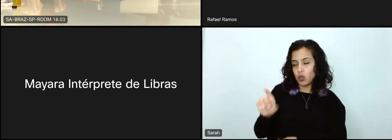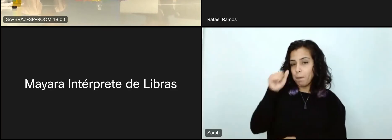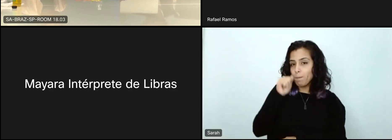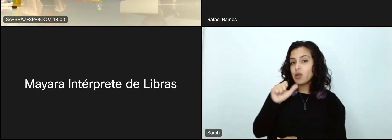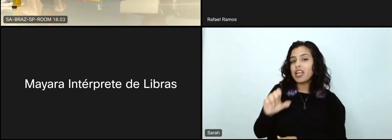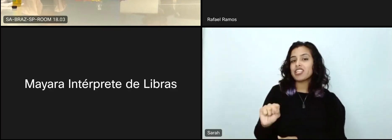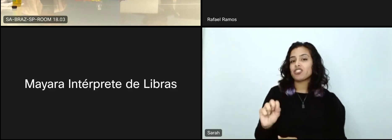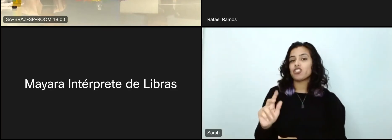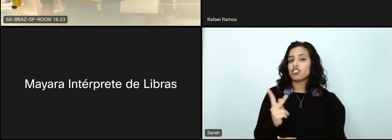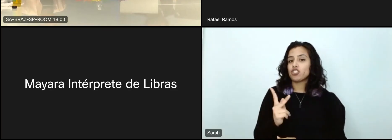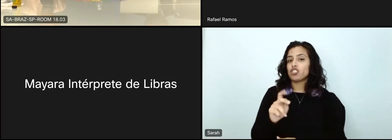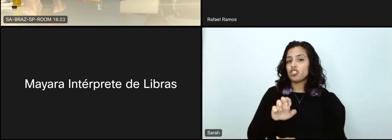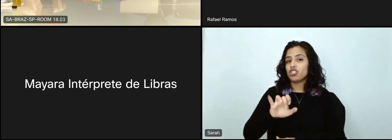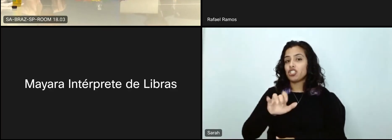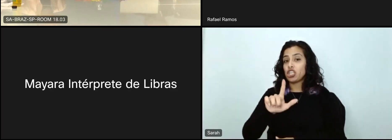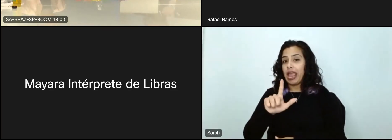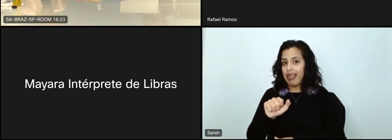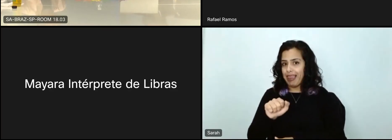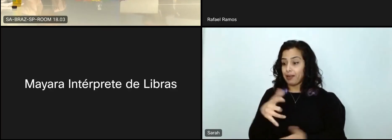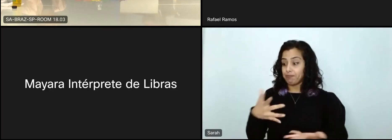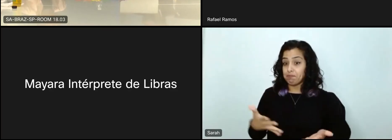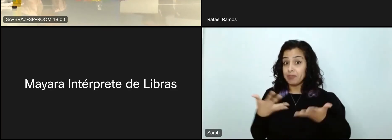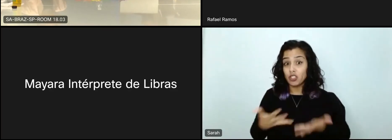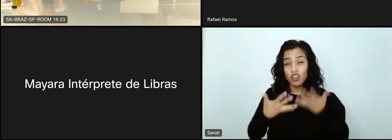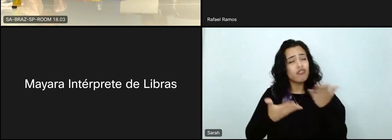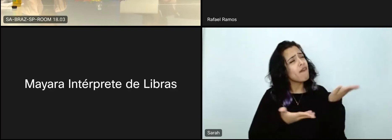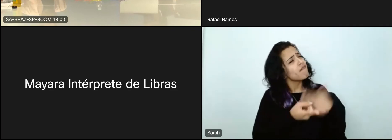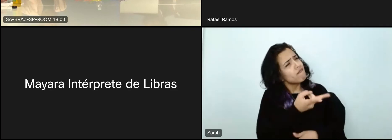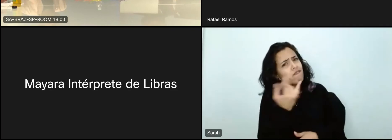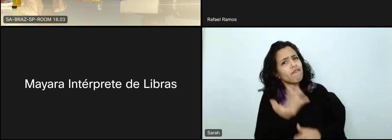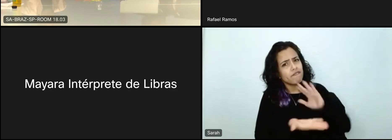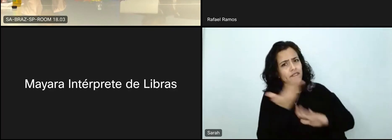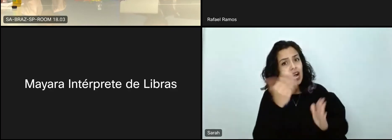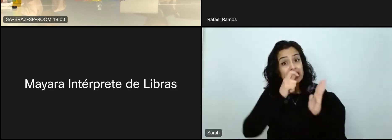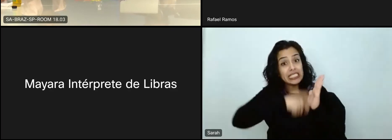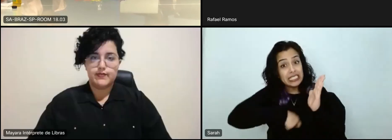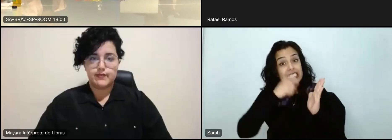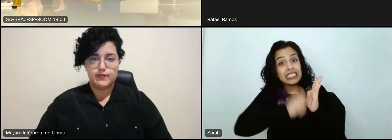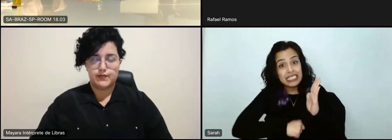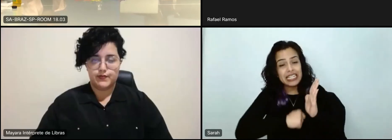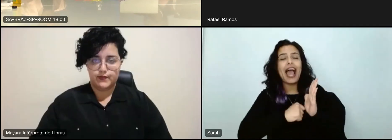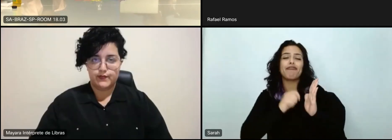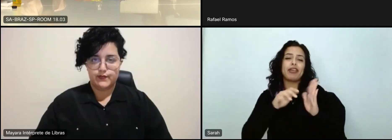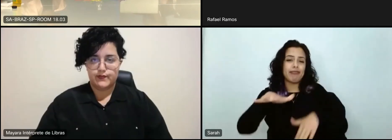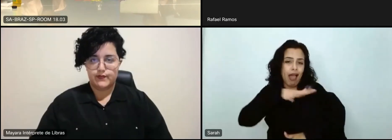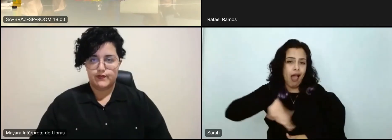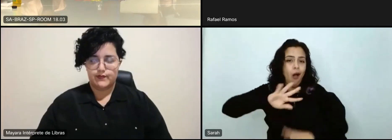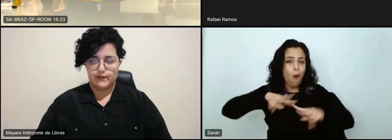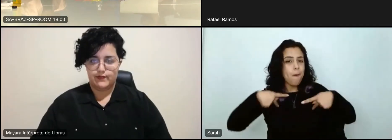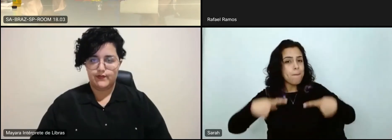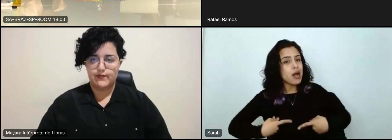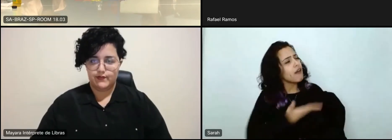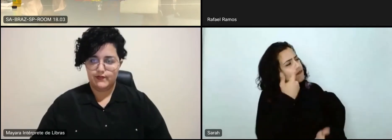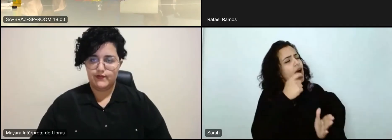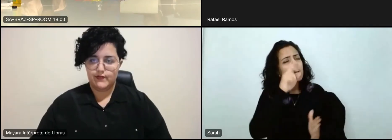incentivou muito quando eu cheguei aqui. Ela falou: se inscreve e manda sua história. A gente tem aqui o Biblioteca Humana, onde a gente escreve essa história, manda,